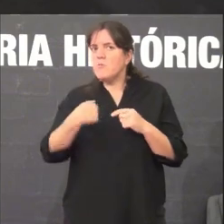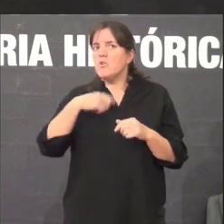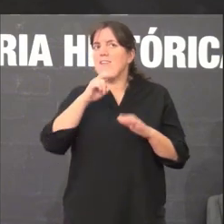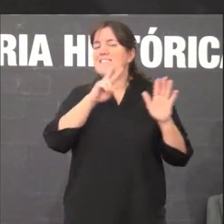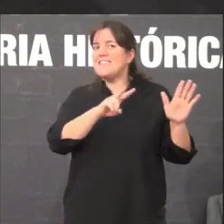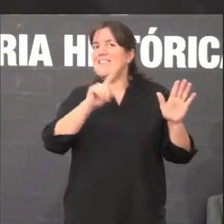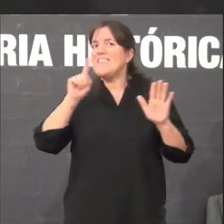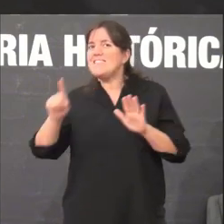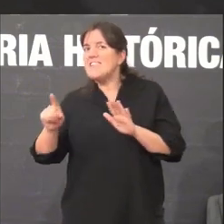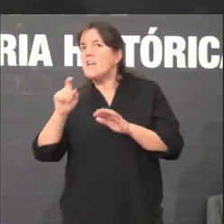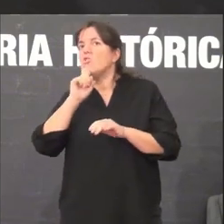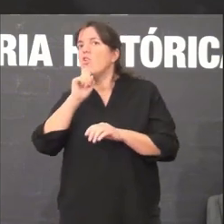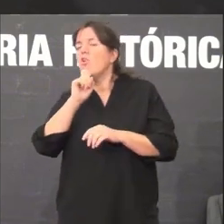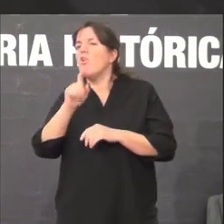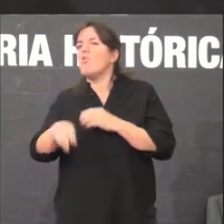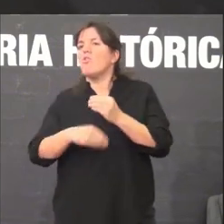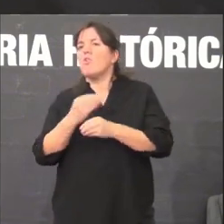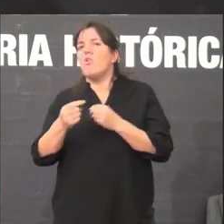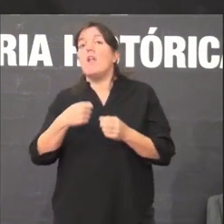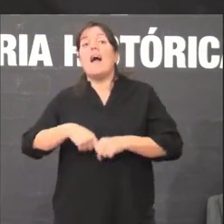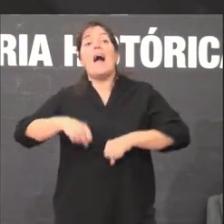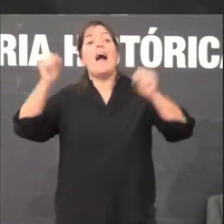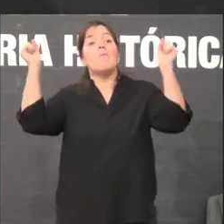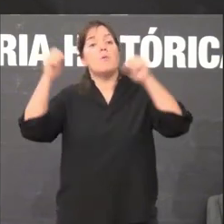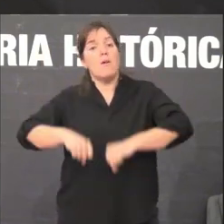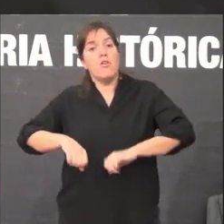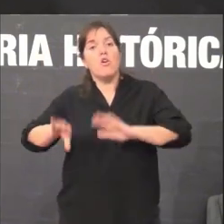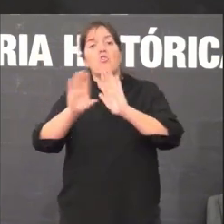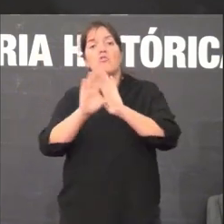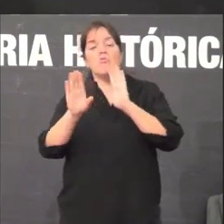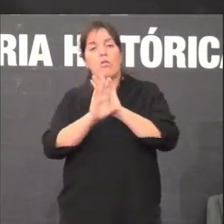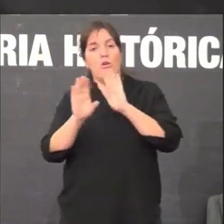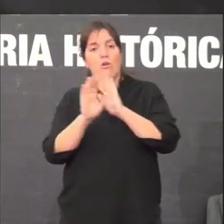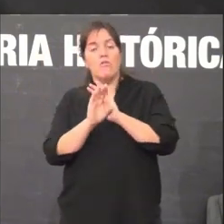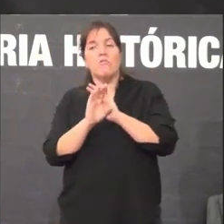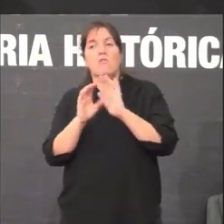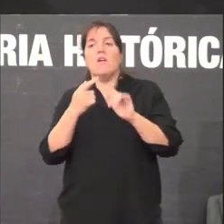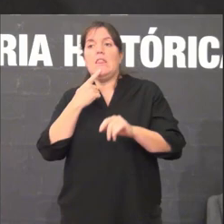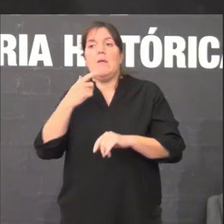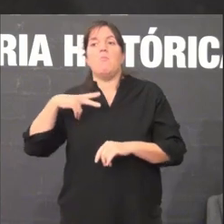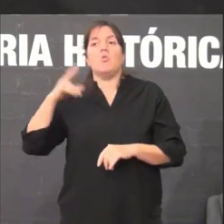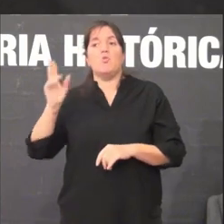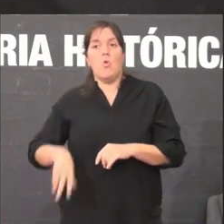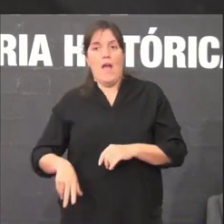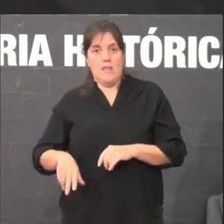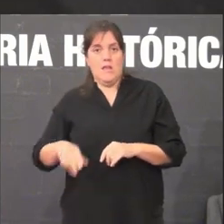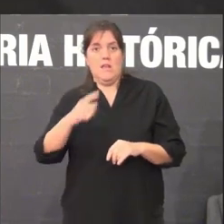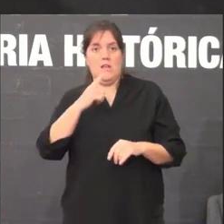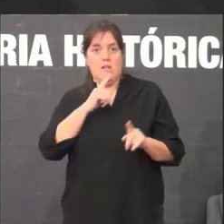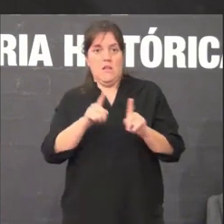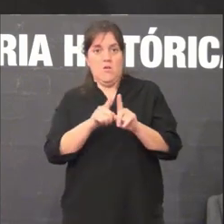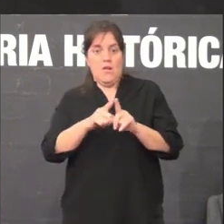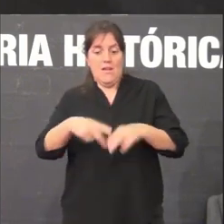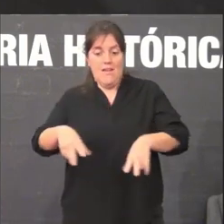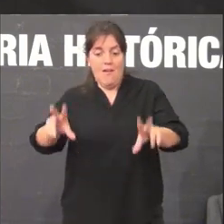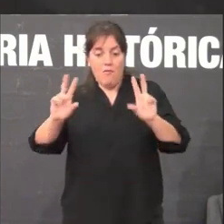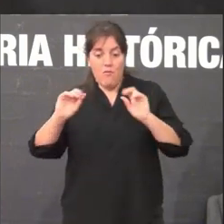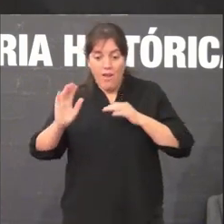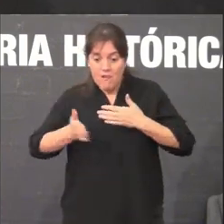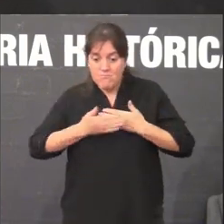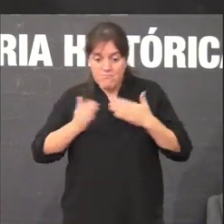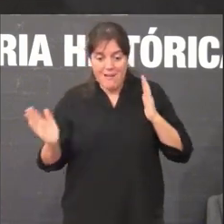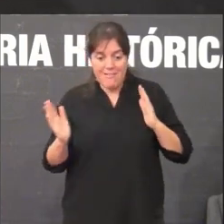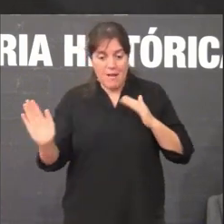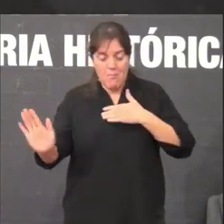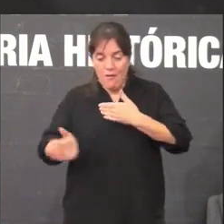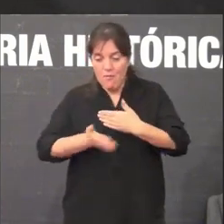1976, com a aprovação da Constituição de 76, da Constituição Portuguesa, que põe fim, então, o fim,